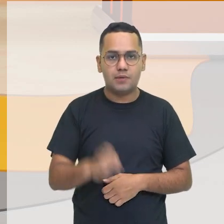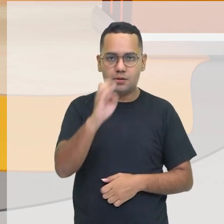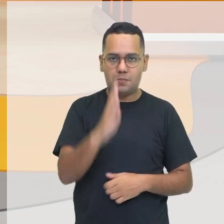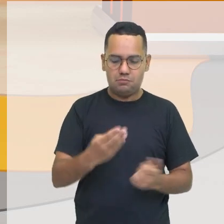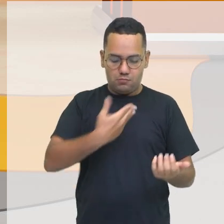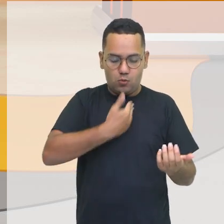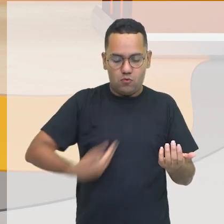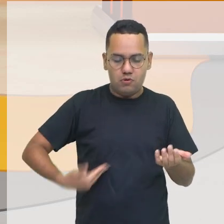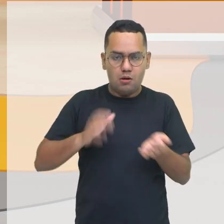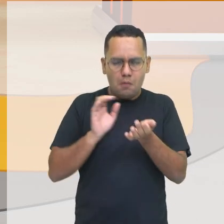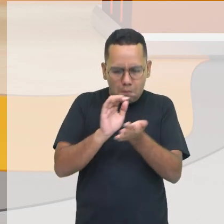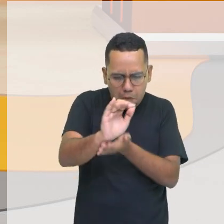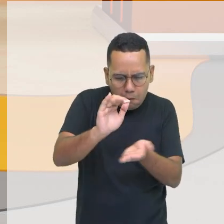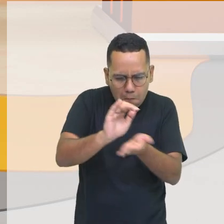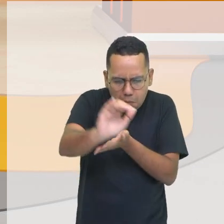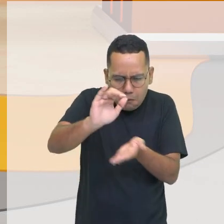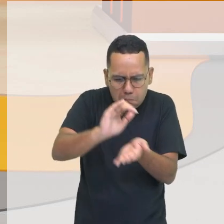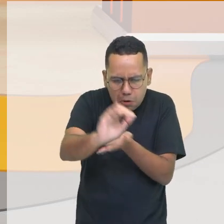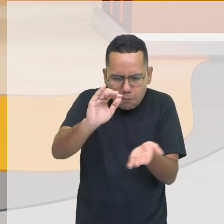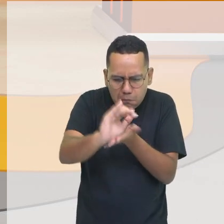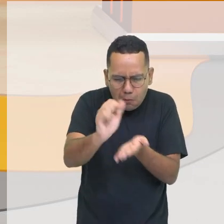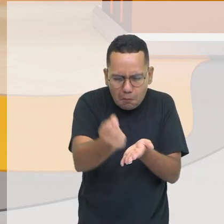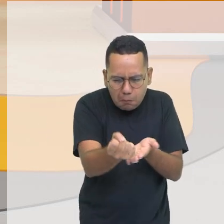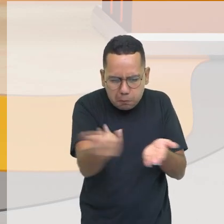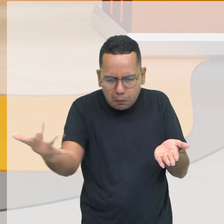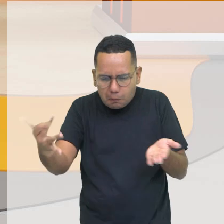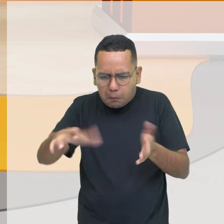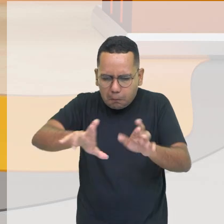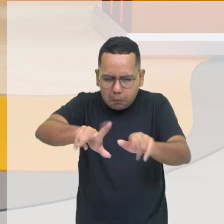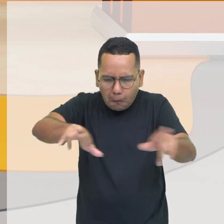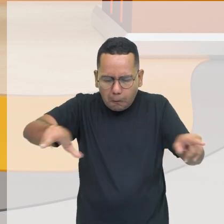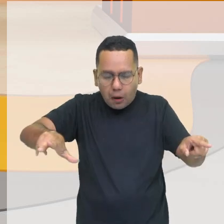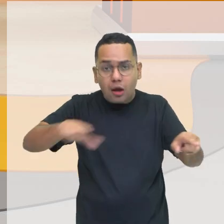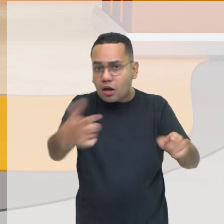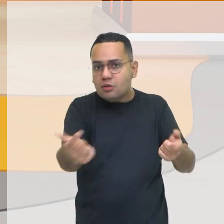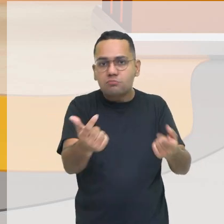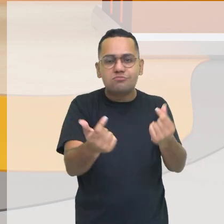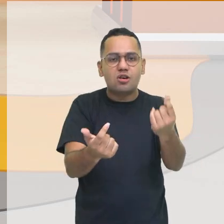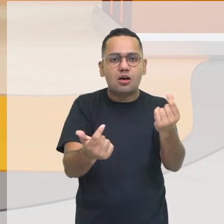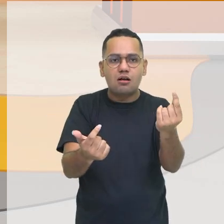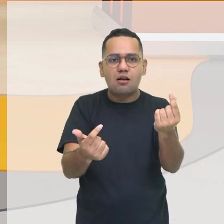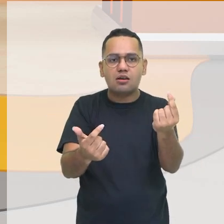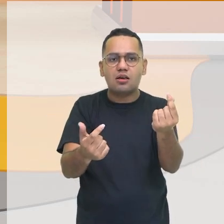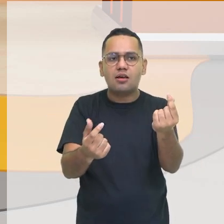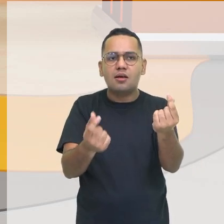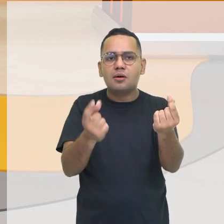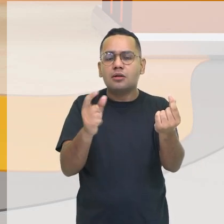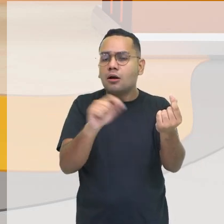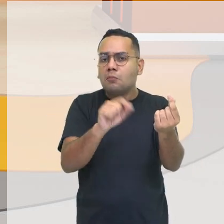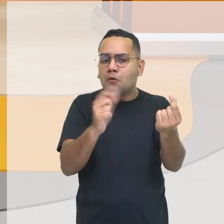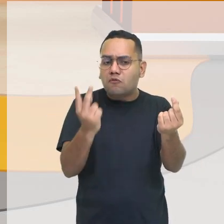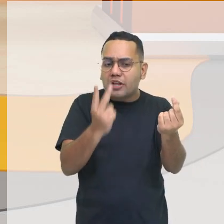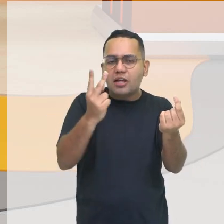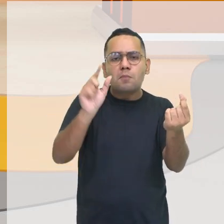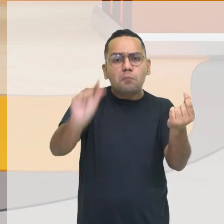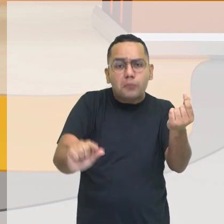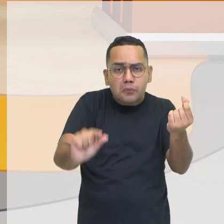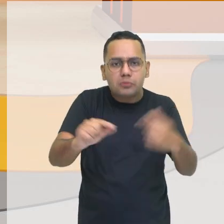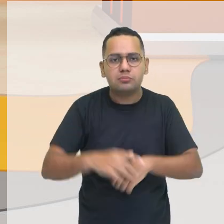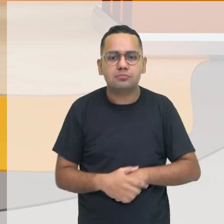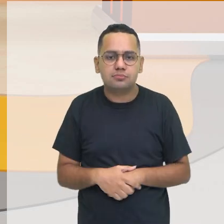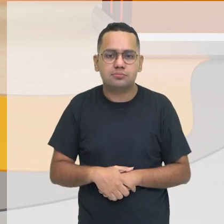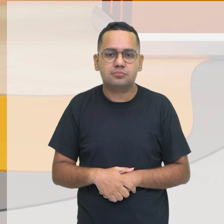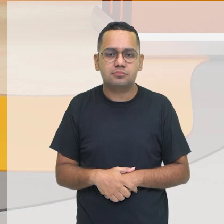muito dinheiro em produção, muito dinheiro em circulação, esse dinheiro ele acaba sendo desvalorizado. Então, a produção